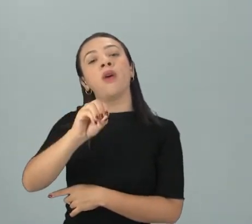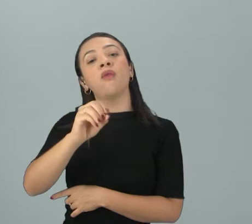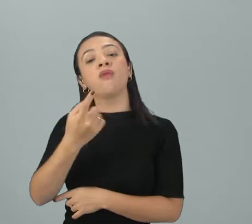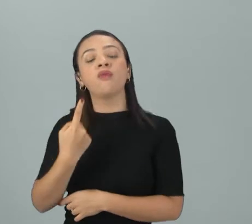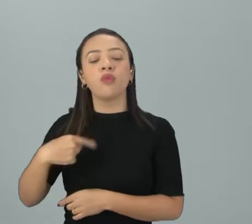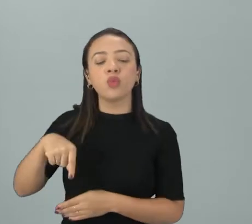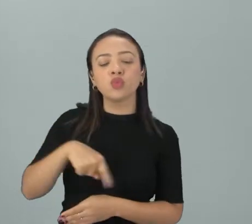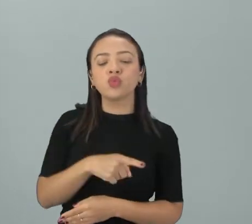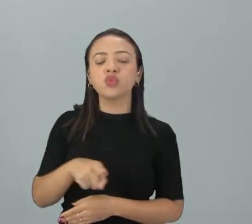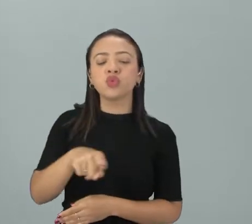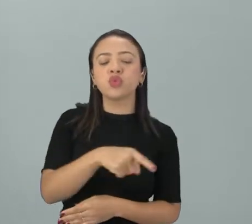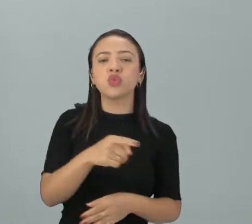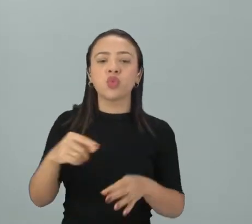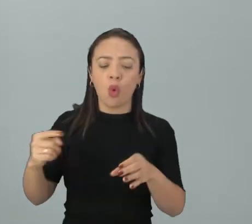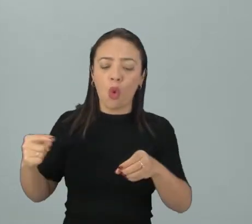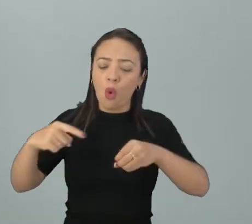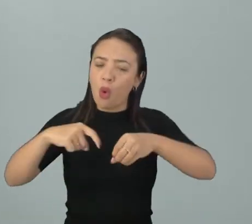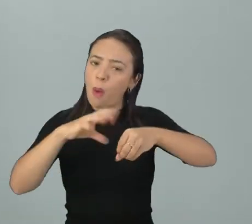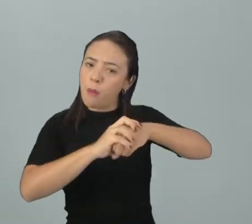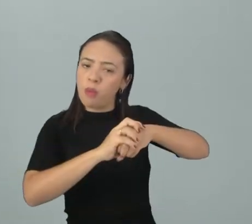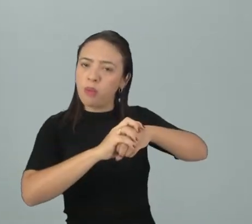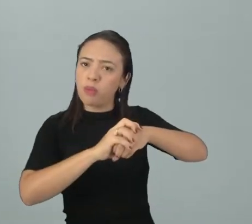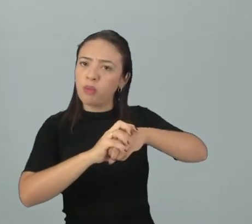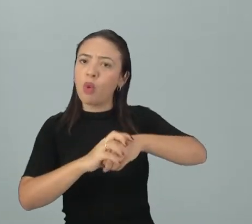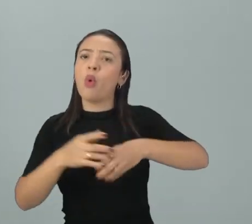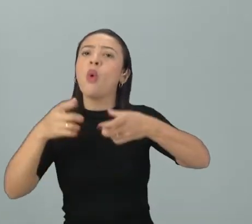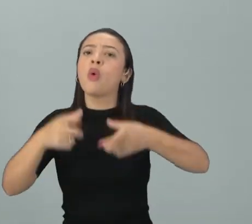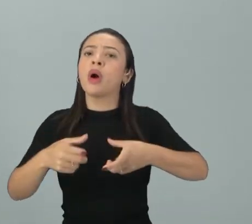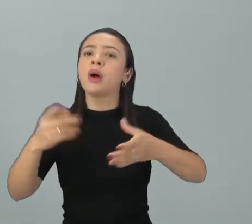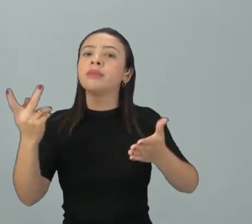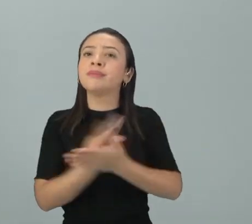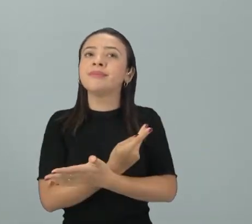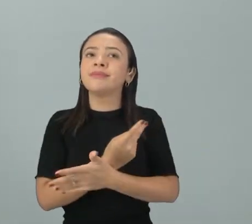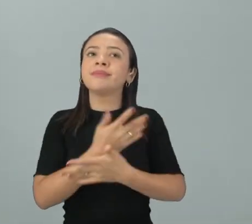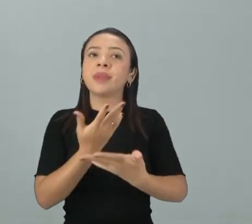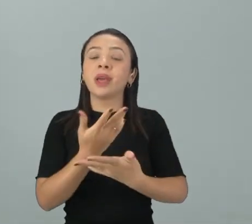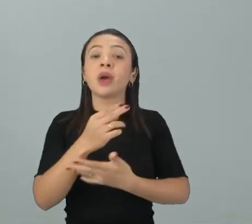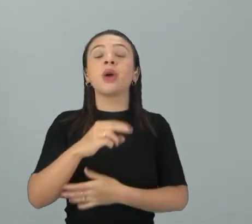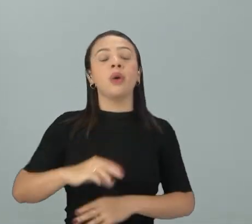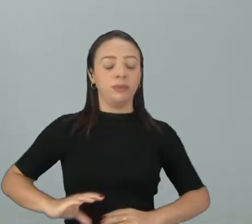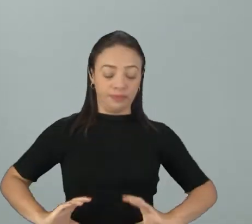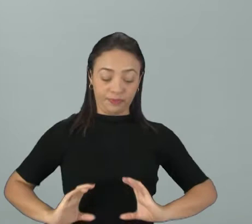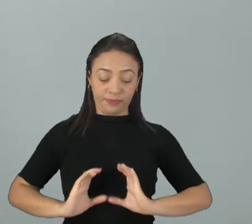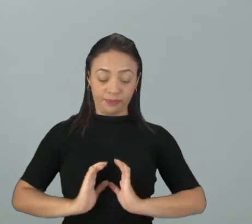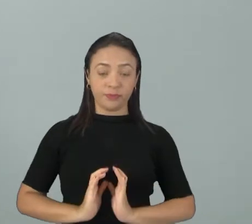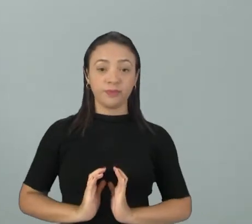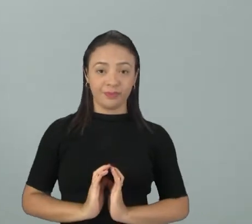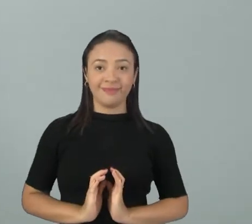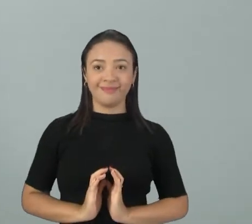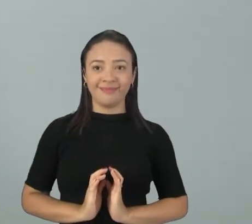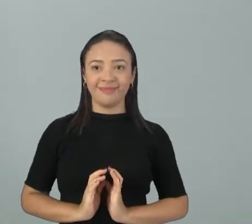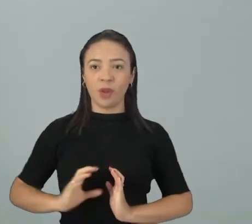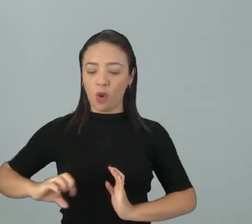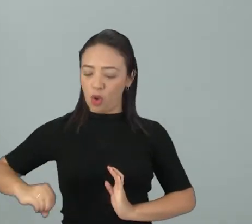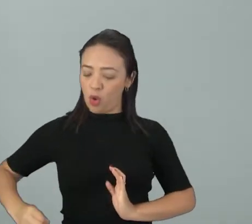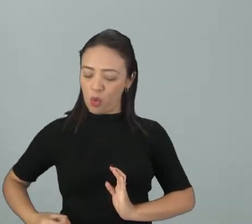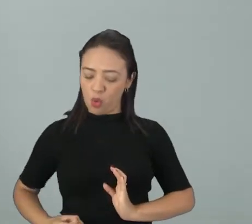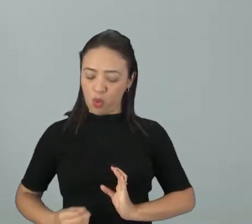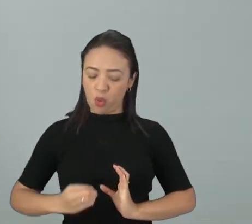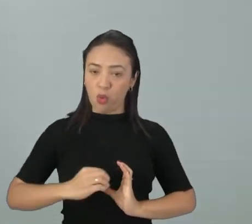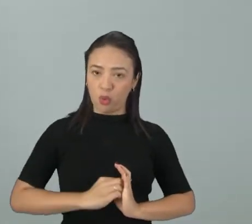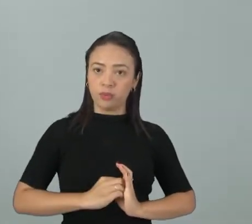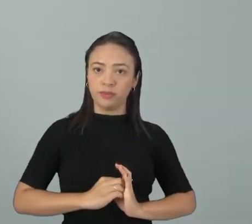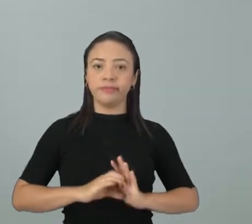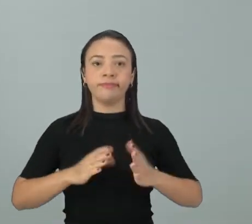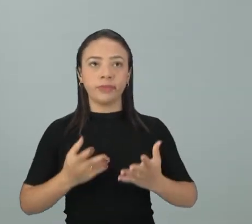do sistema reprodutor feminino em que ele vai completar o seu desenvolvimento. Que órgão é esse? É claro que só pode ser o útero, tá, gente? Então a resposta